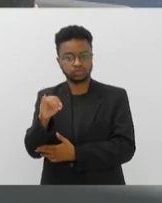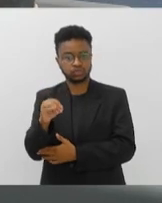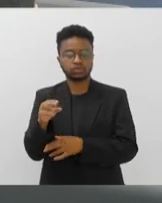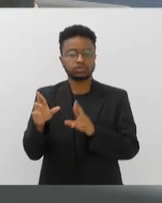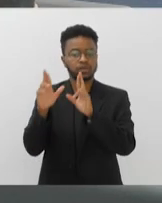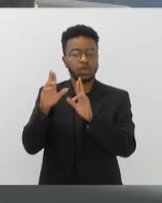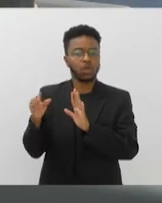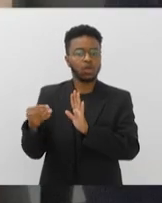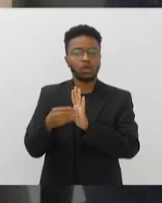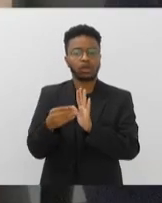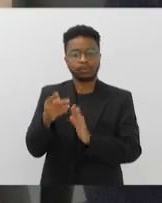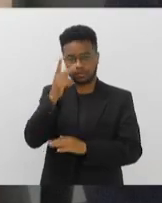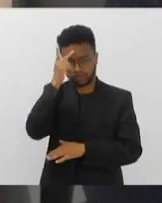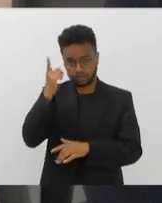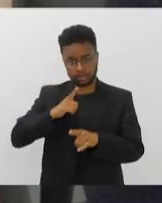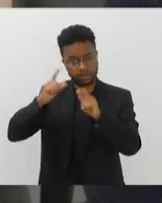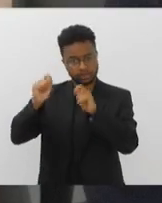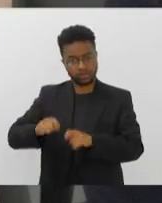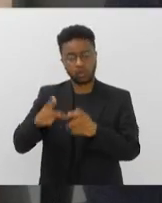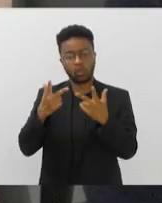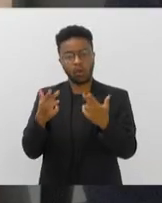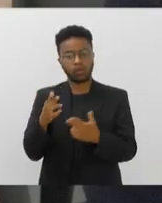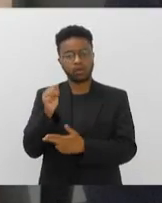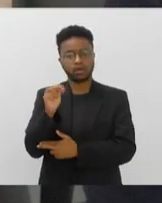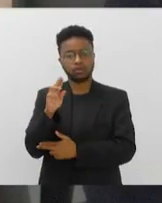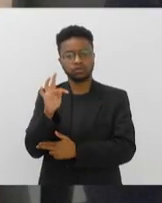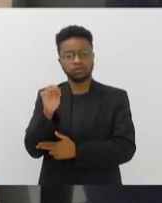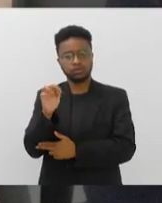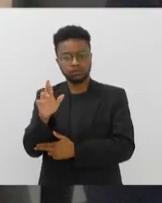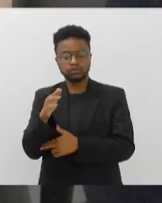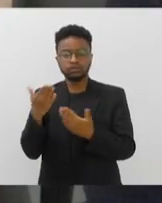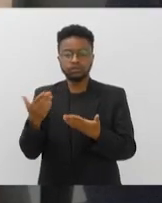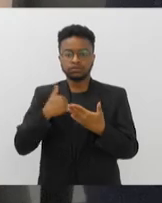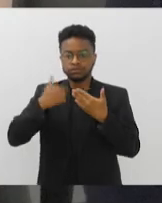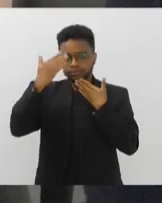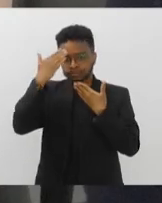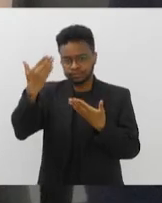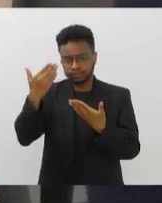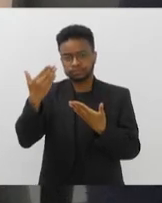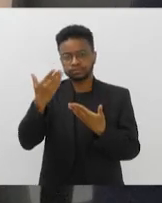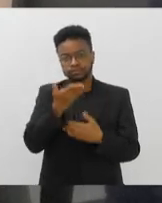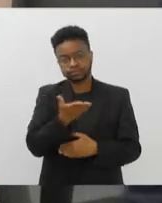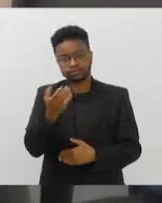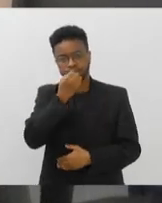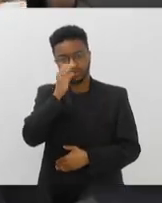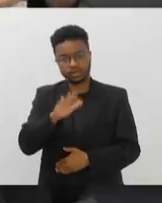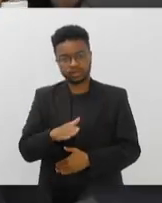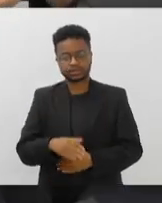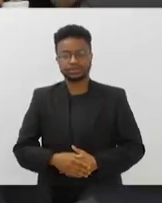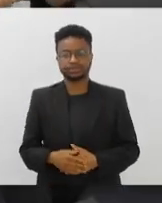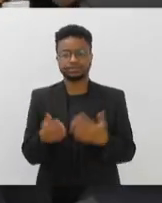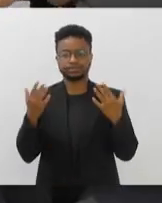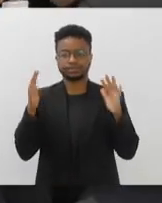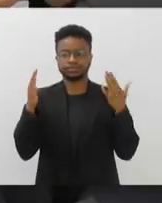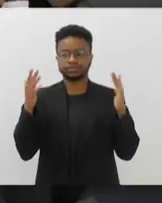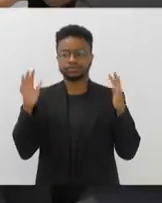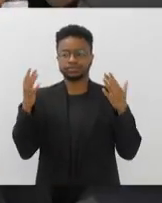capacitada dessa forma como o Arturo é então agradeço aqui muito obrigado boa tarde a